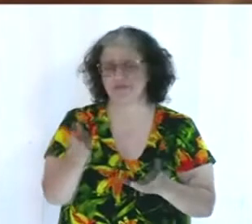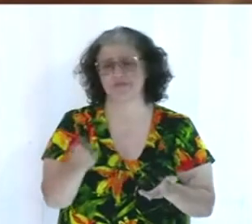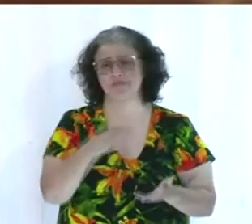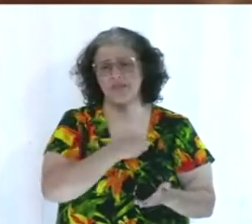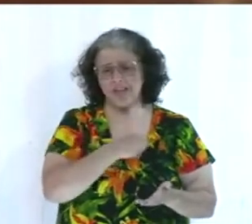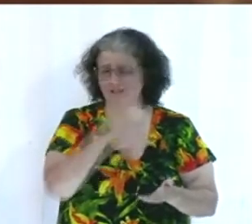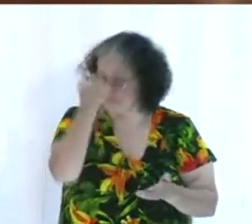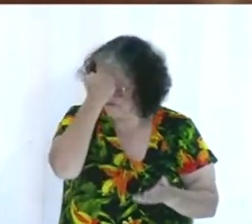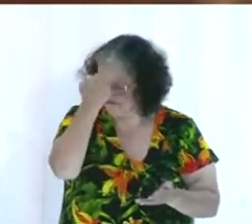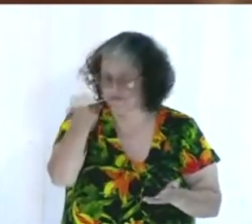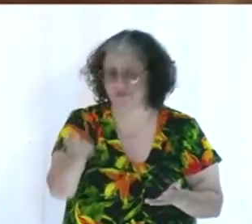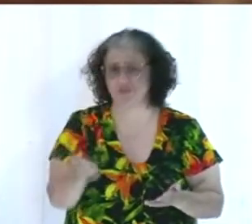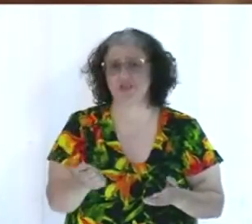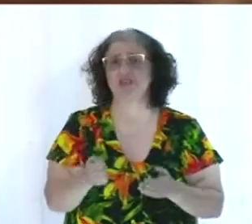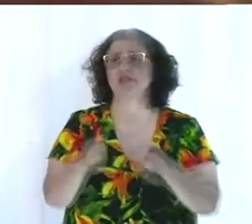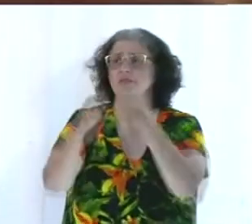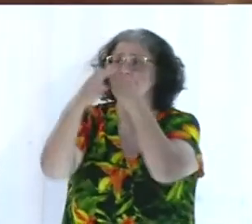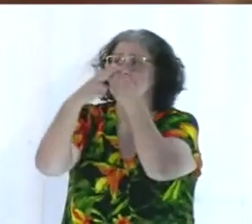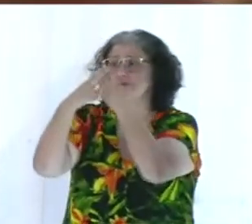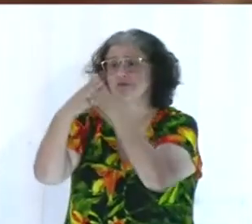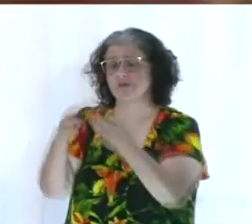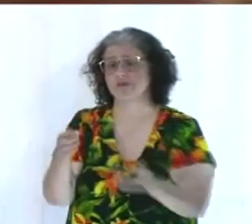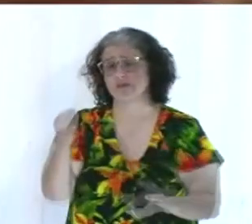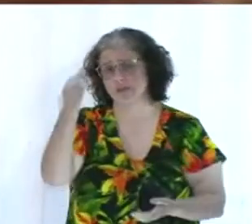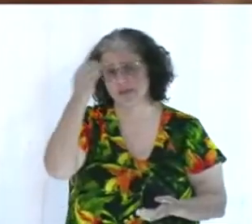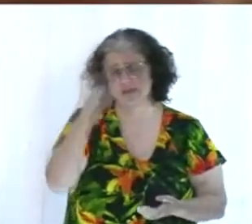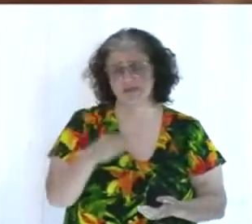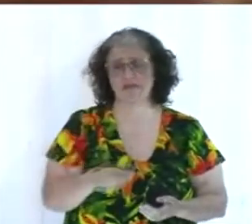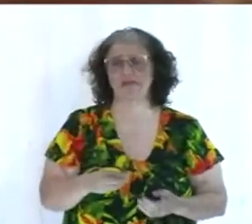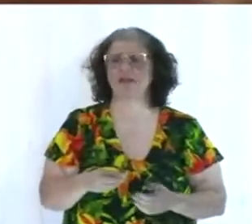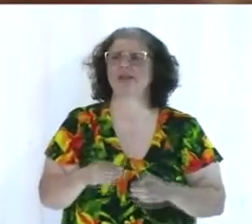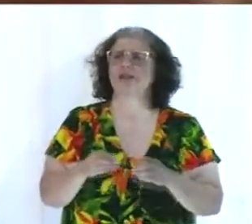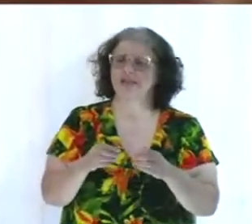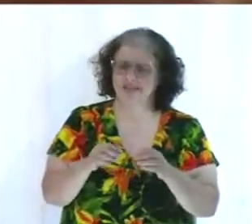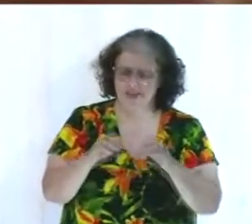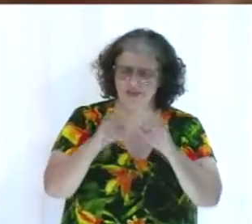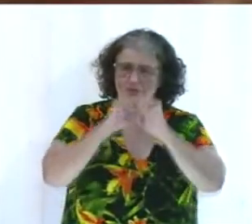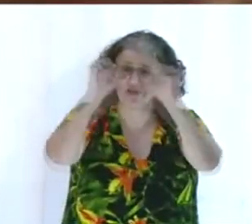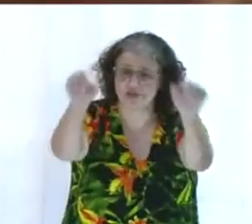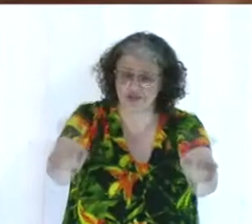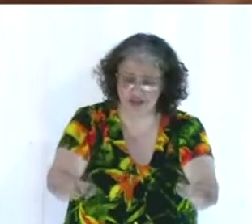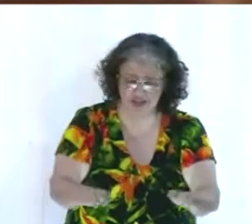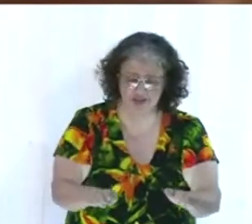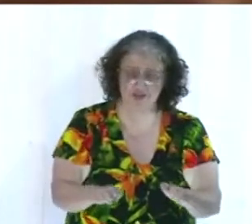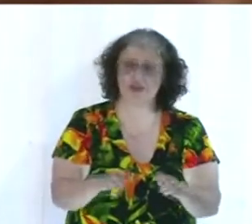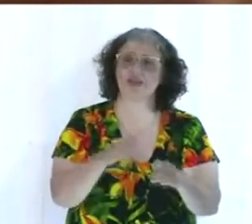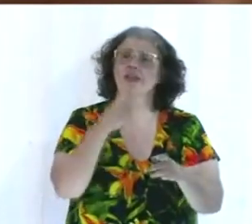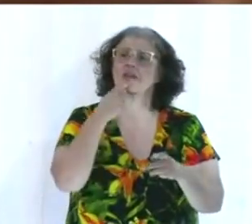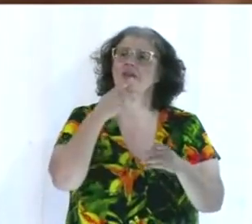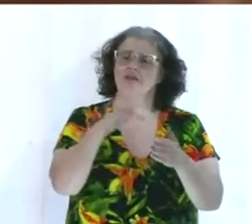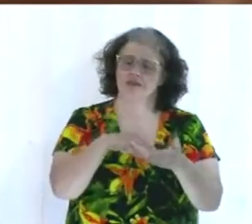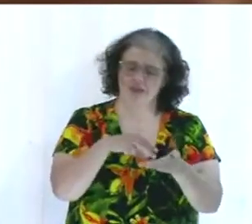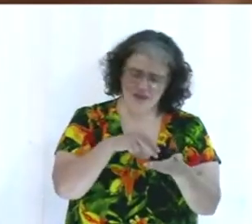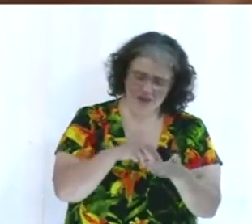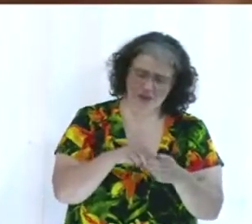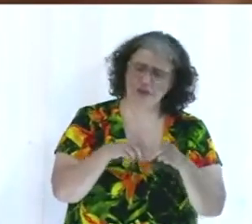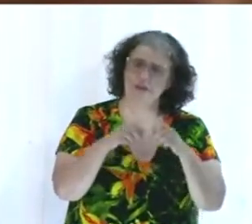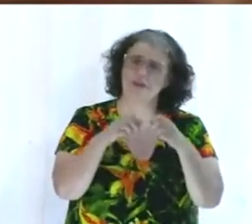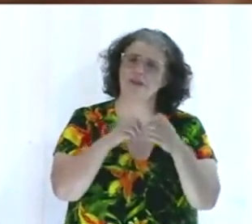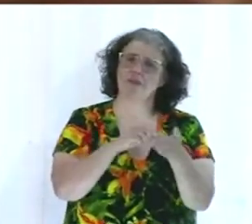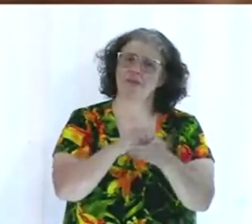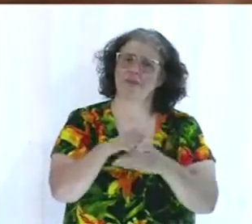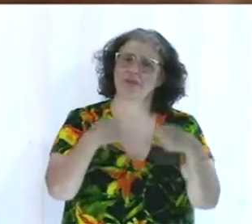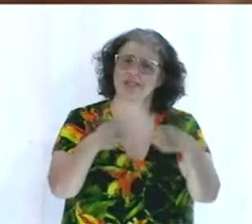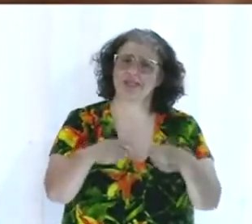Evangelho que exige confissão de pecados, o Evangelho que está baseado na justiça de Cristo, o Evangelho que está dizendo que